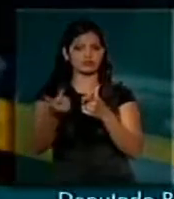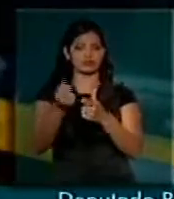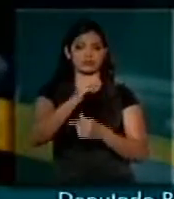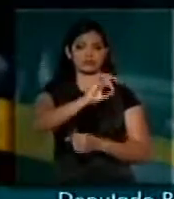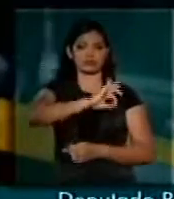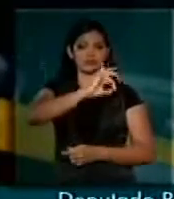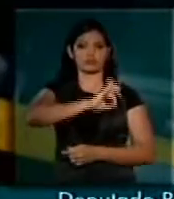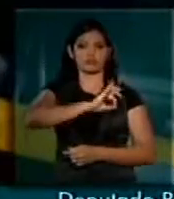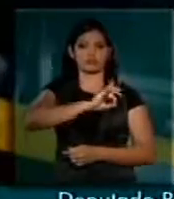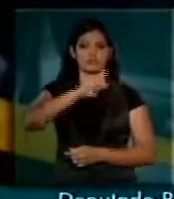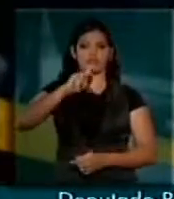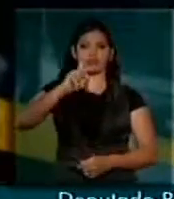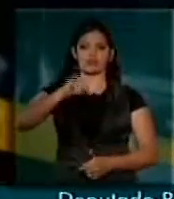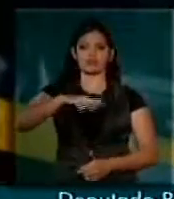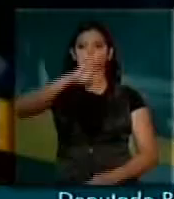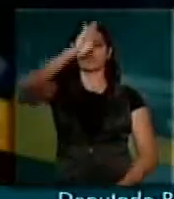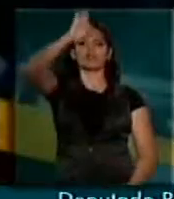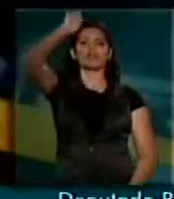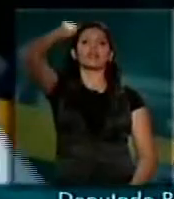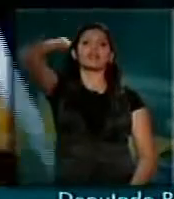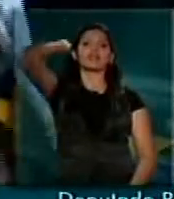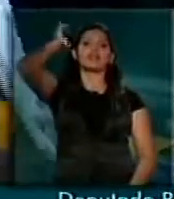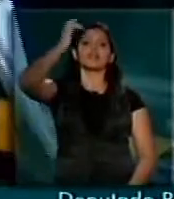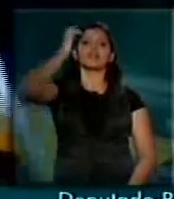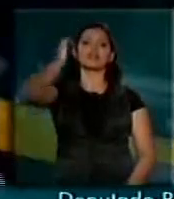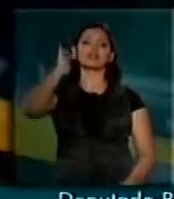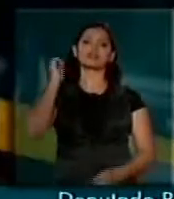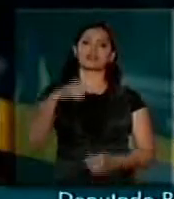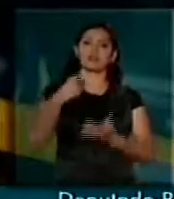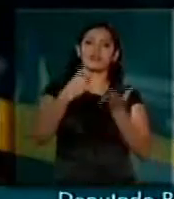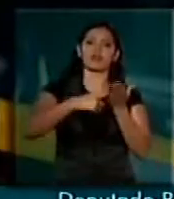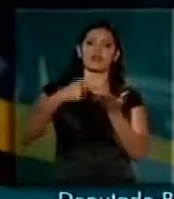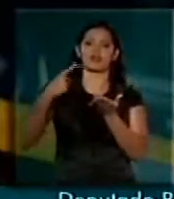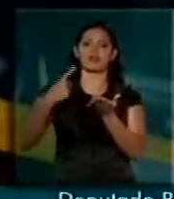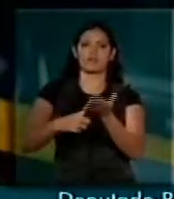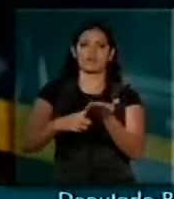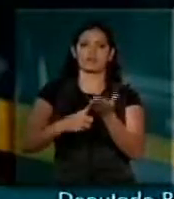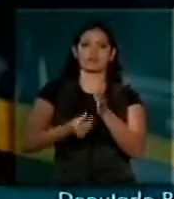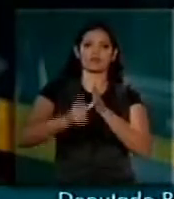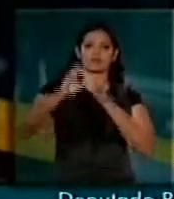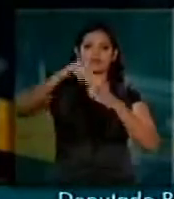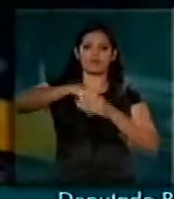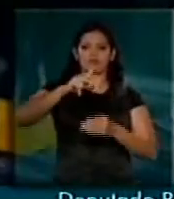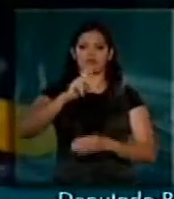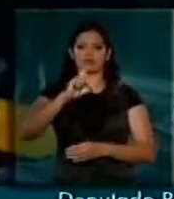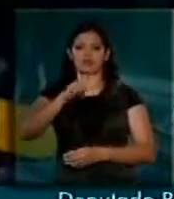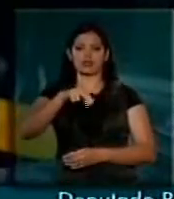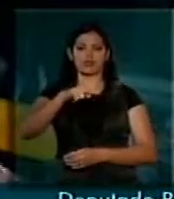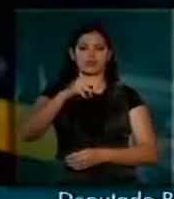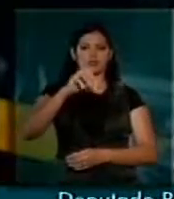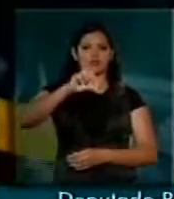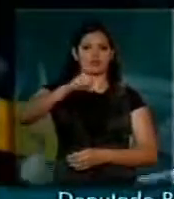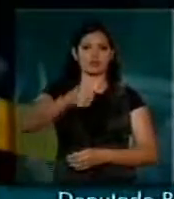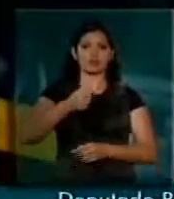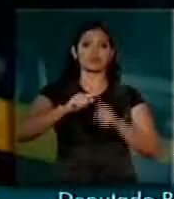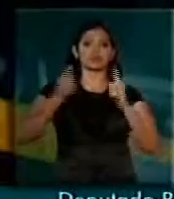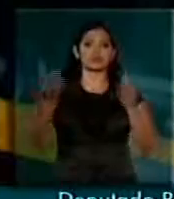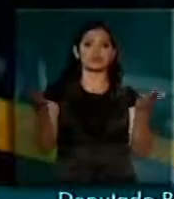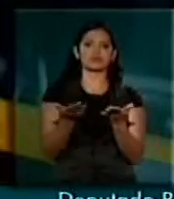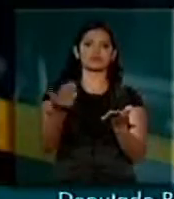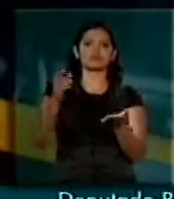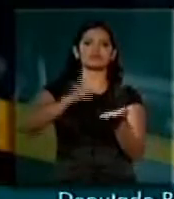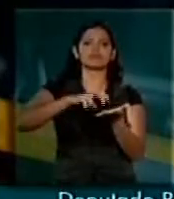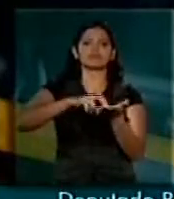no Brasil ao se saber que tinha havido um acordo para a votação do PL 91. Mas hoje de manhã, às 10 horas, estávamos